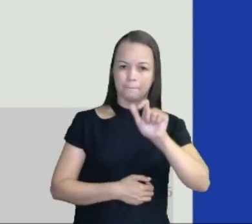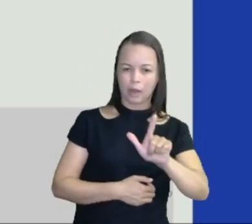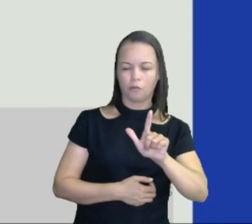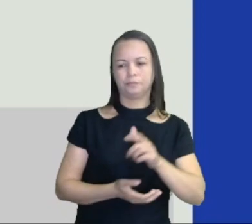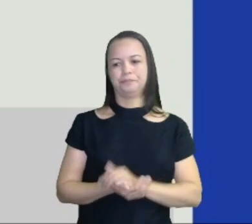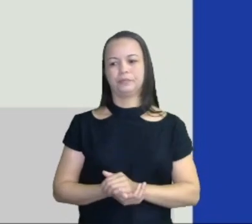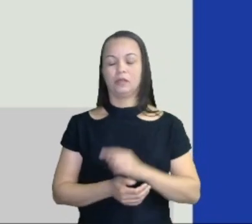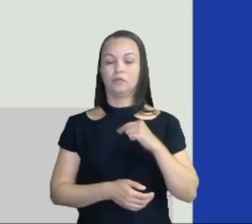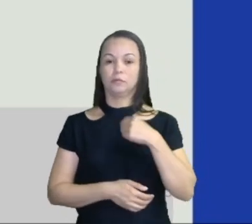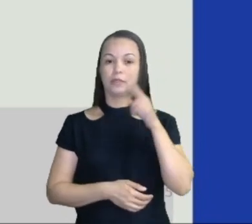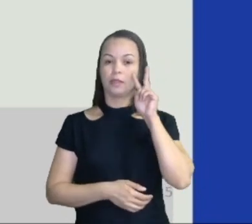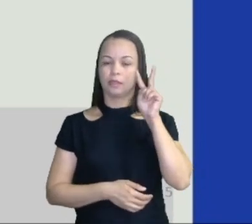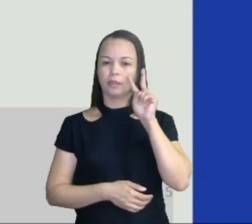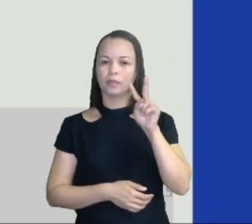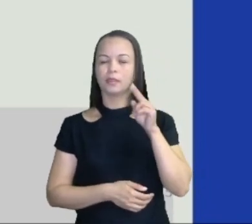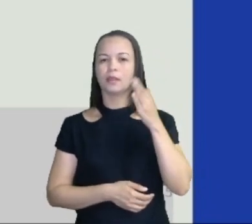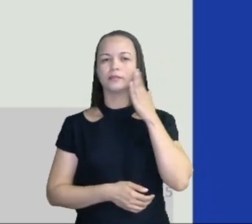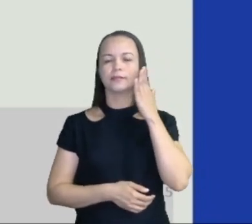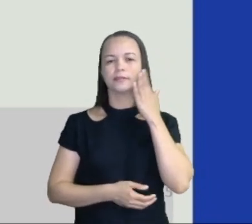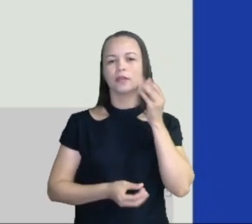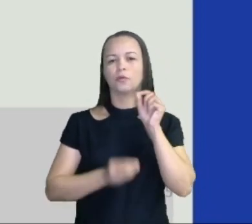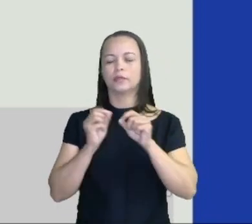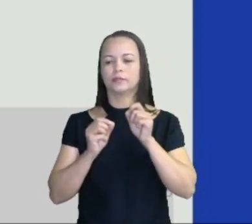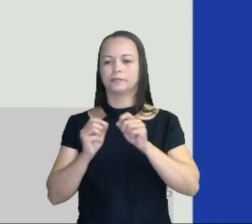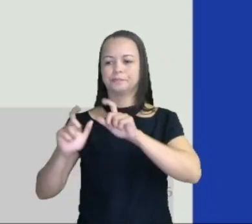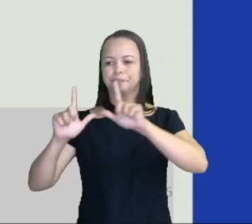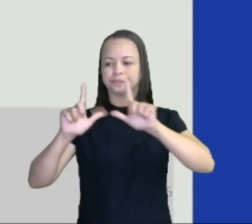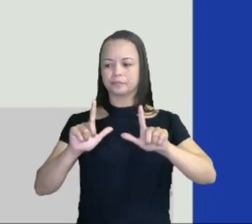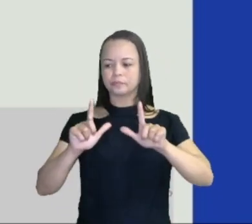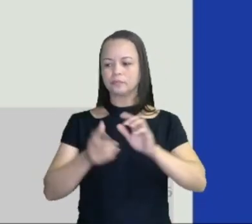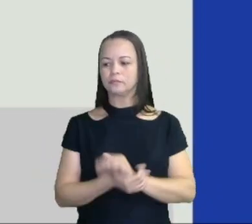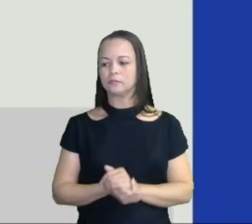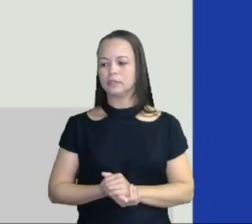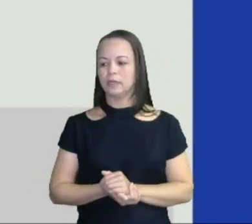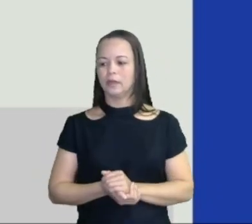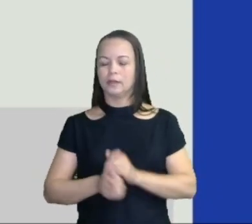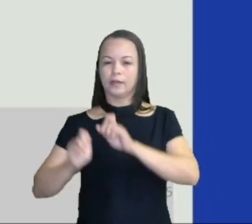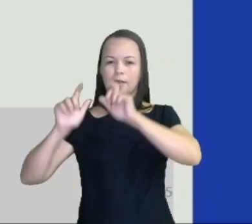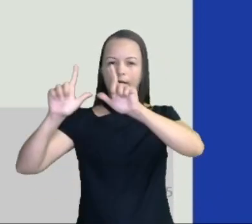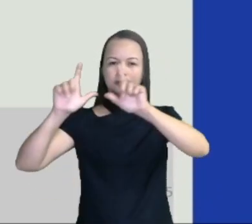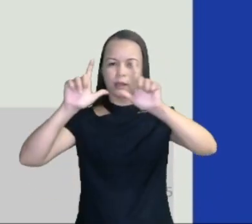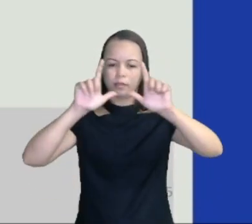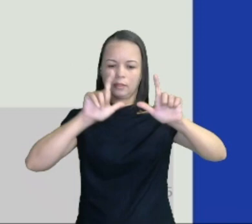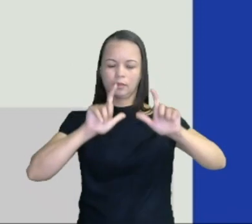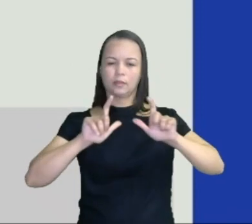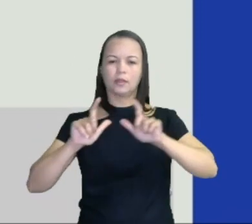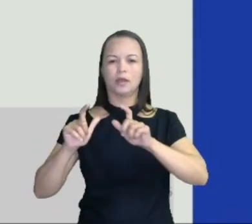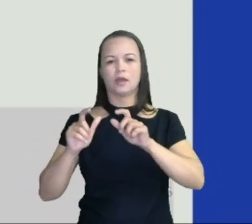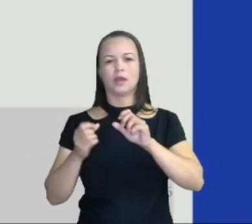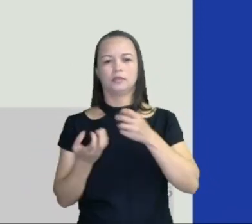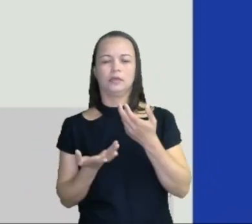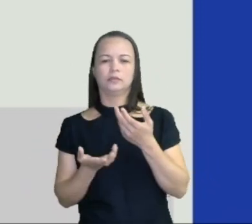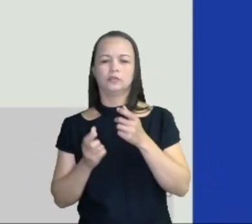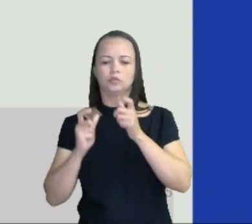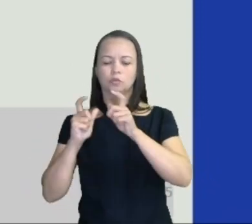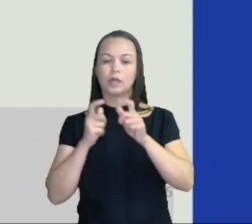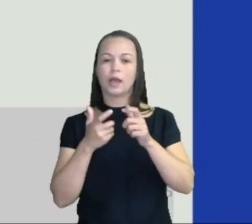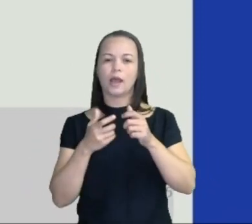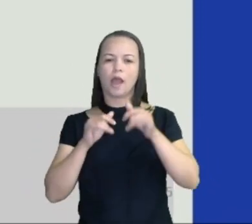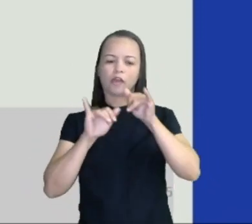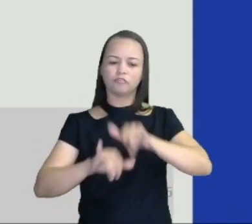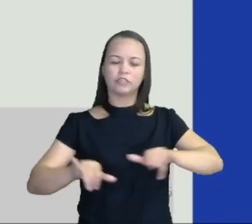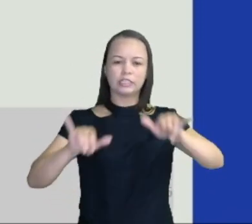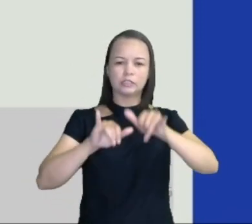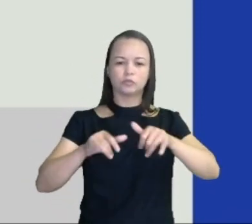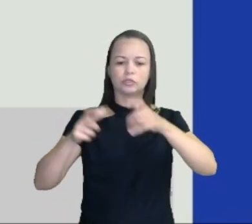tela. Cartazes publicitários, tirinhas ou cartoons, avisos em